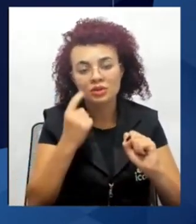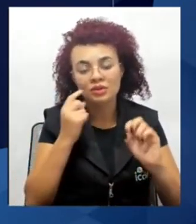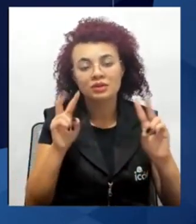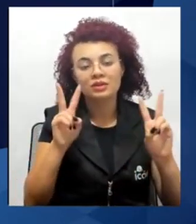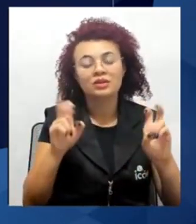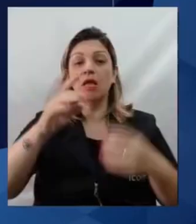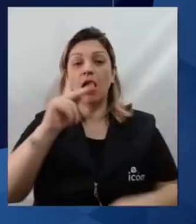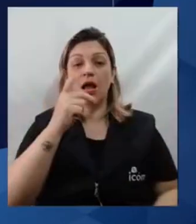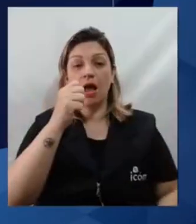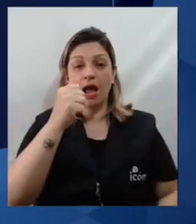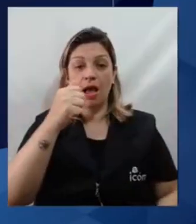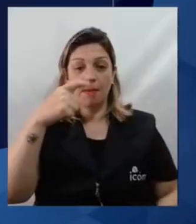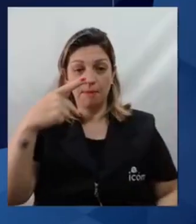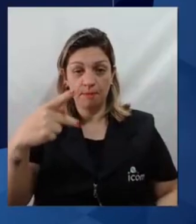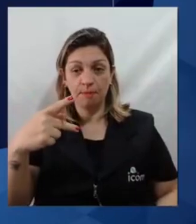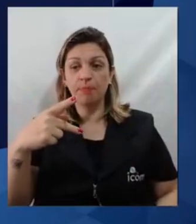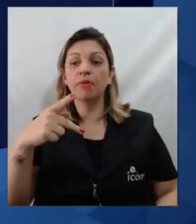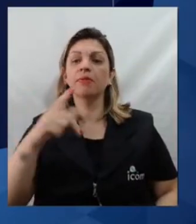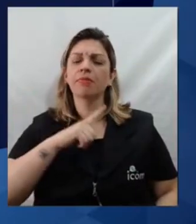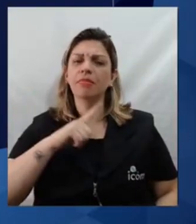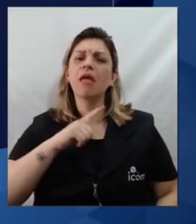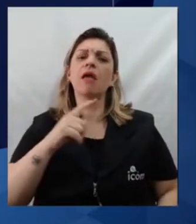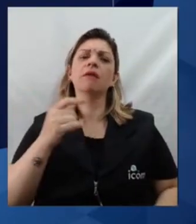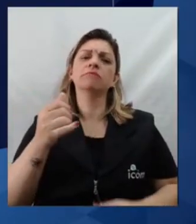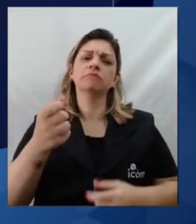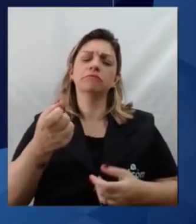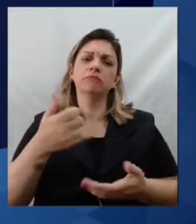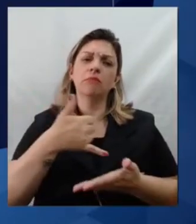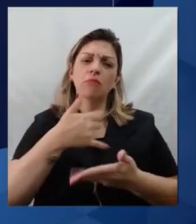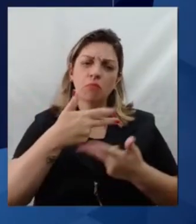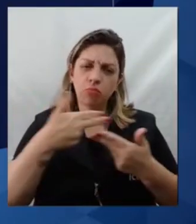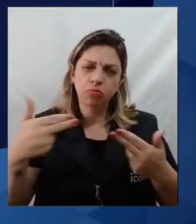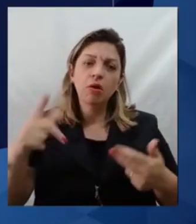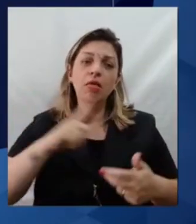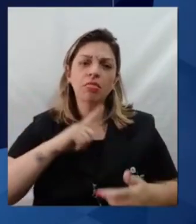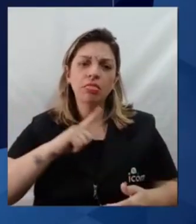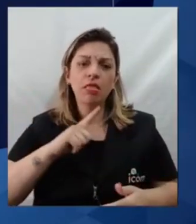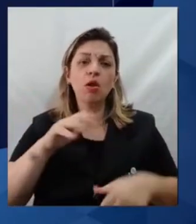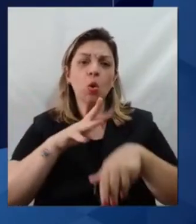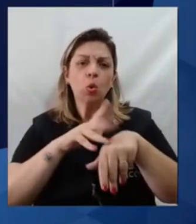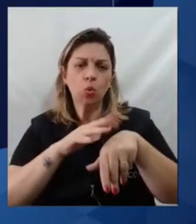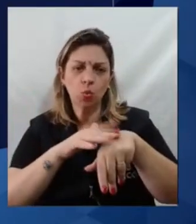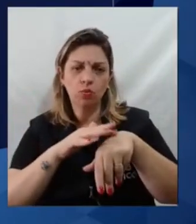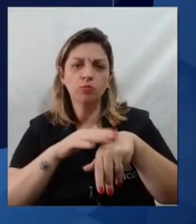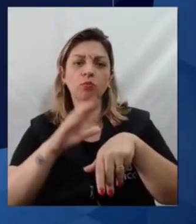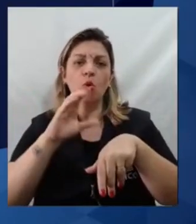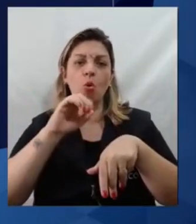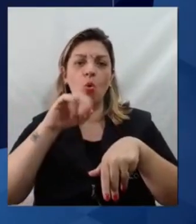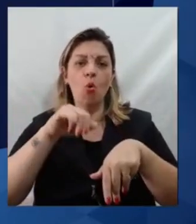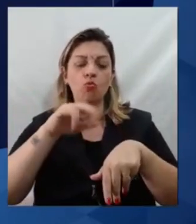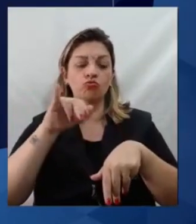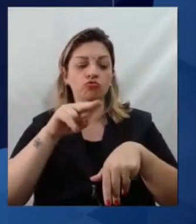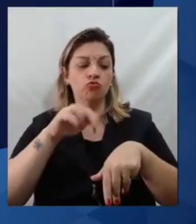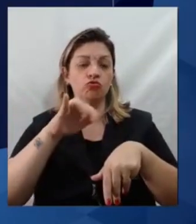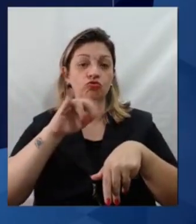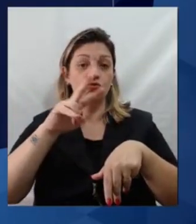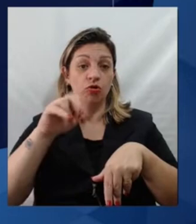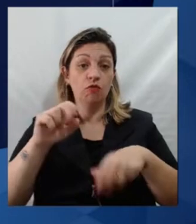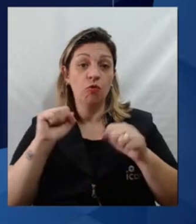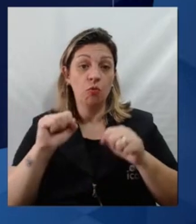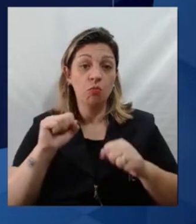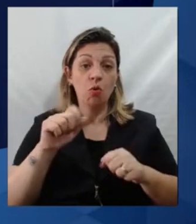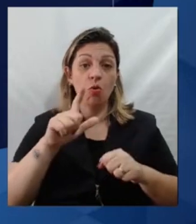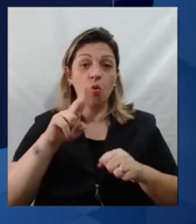induzida por drogas e toxinas, HP associada por doença do tecido conjuntivo, lúpus, esclerodermia, infecção